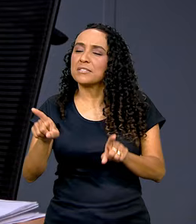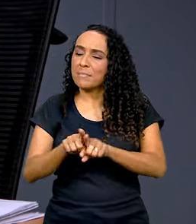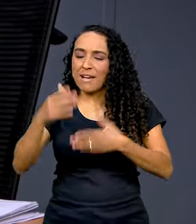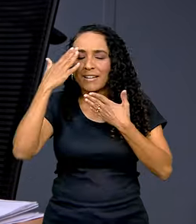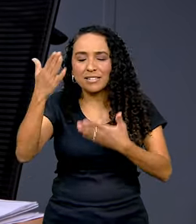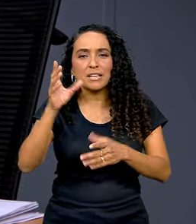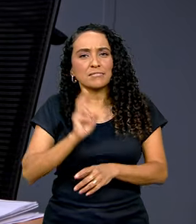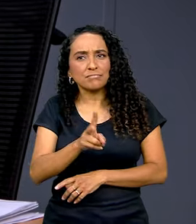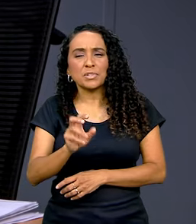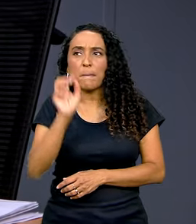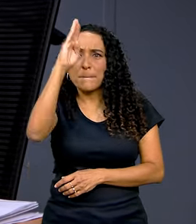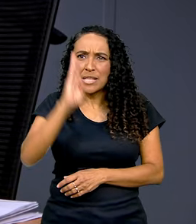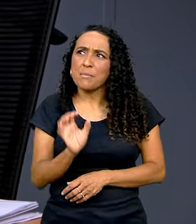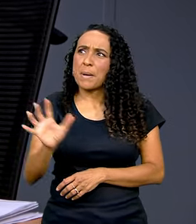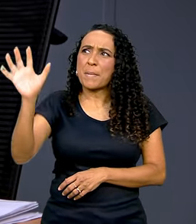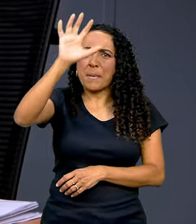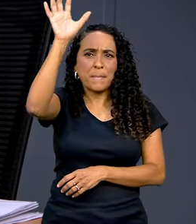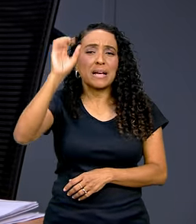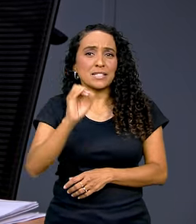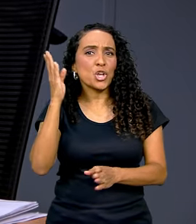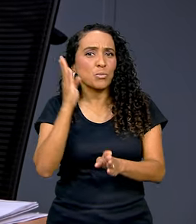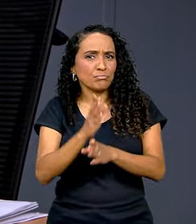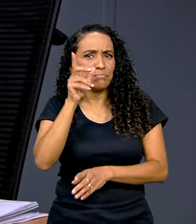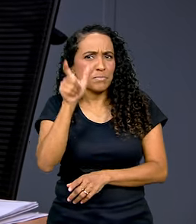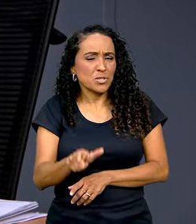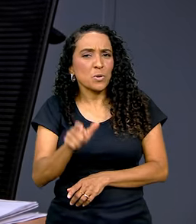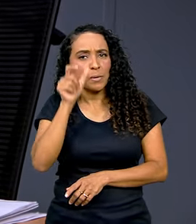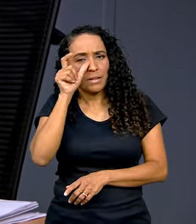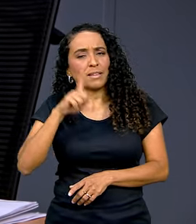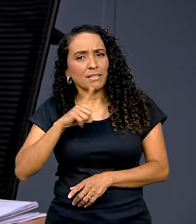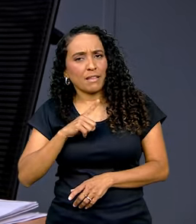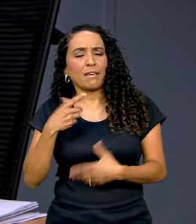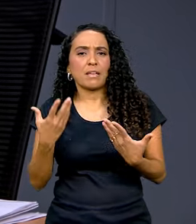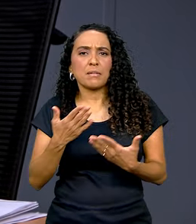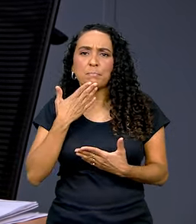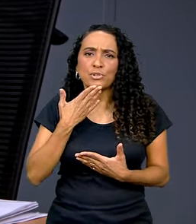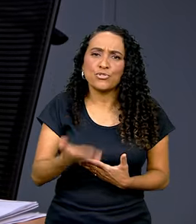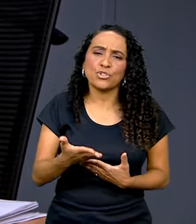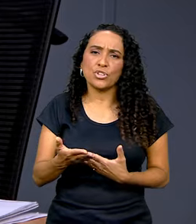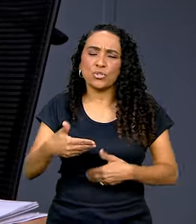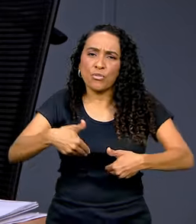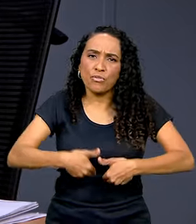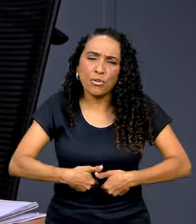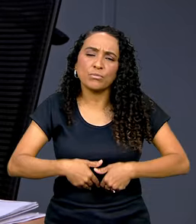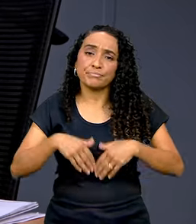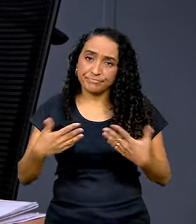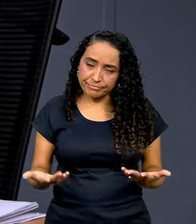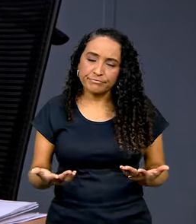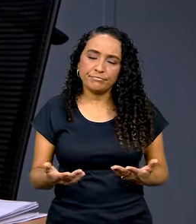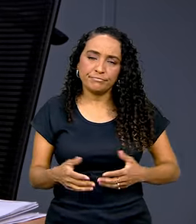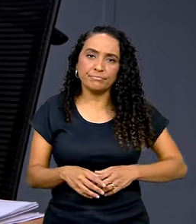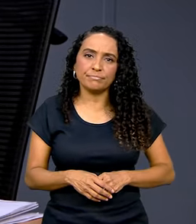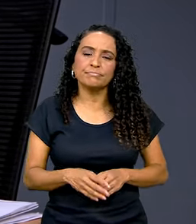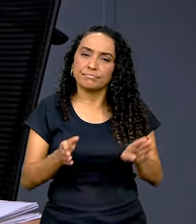Olha eu também agradeço agradeço e em cada lugar do Brasil né se encontrar alguém ainda tem pessoas eh pedindo passando